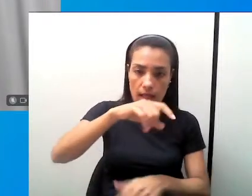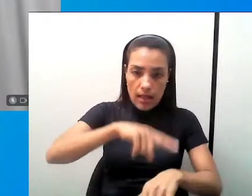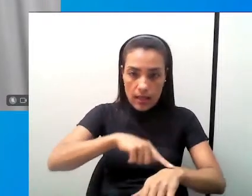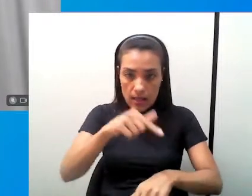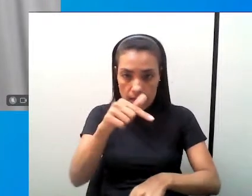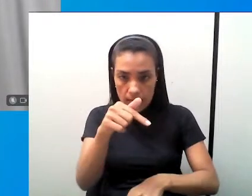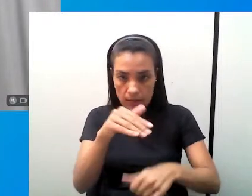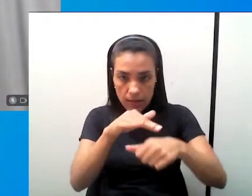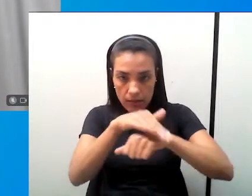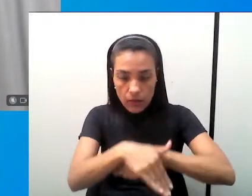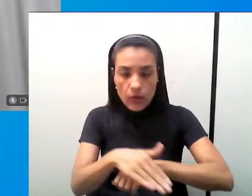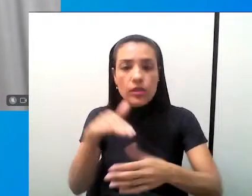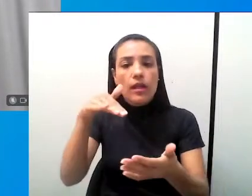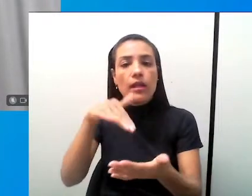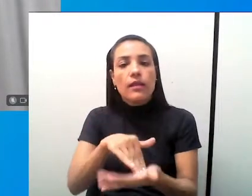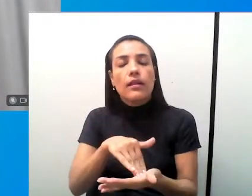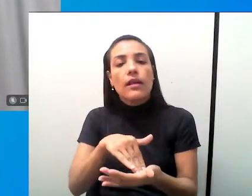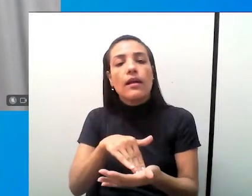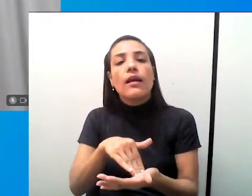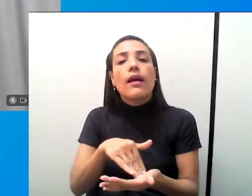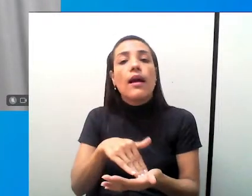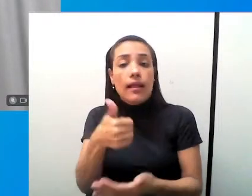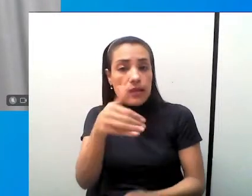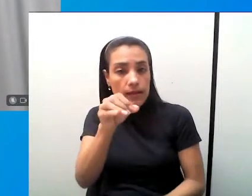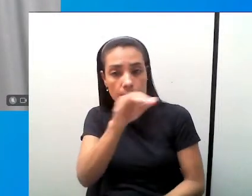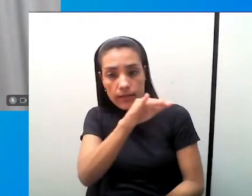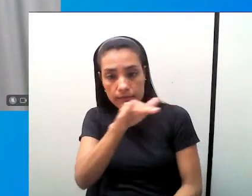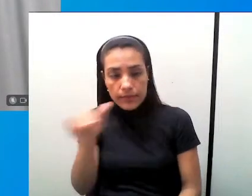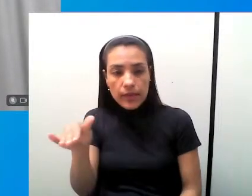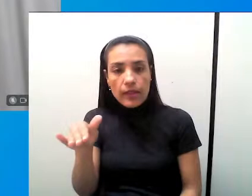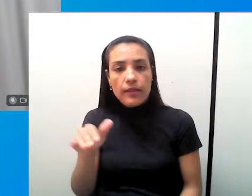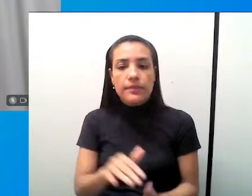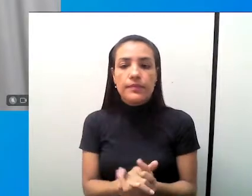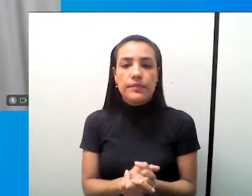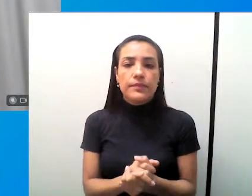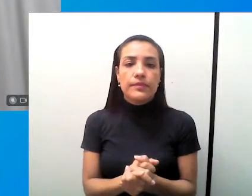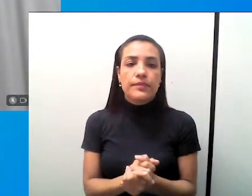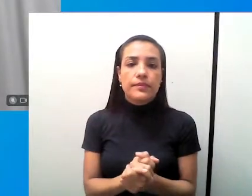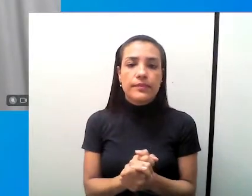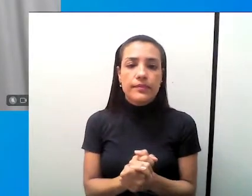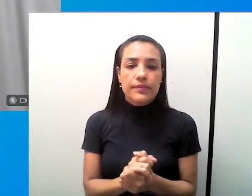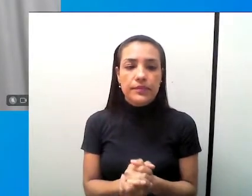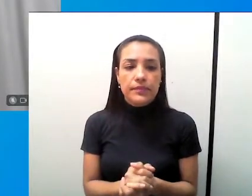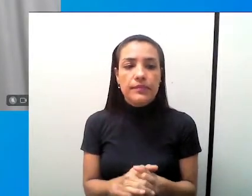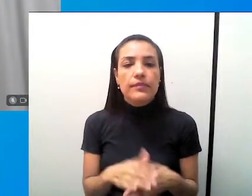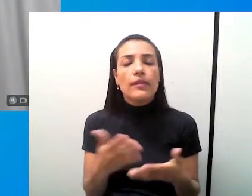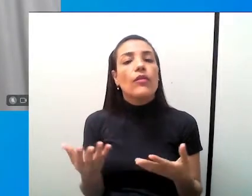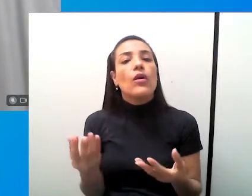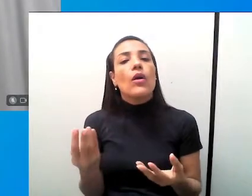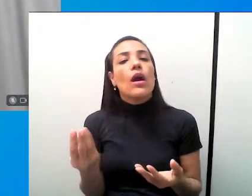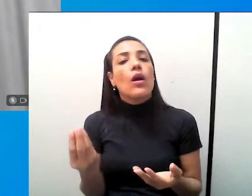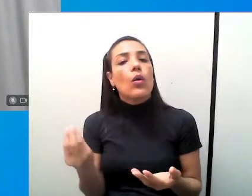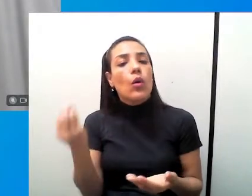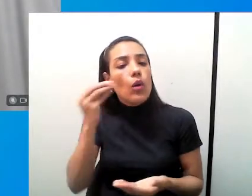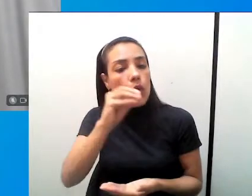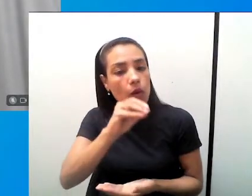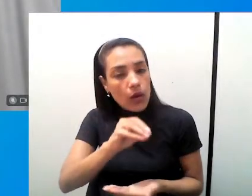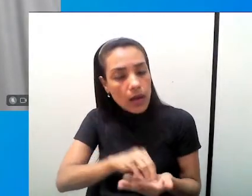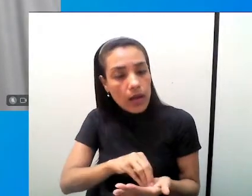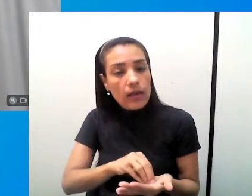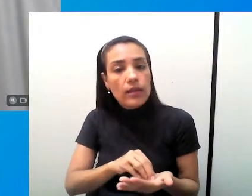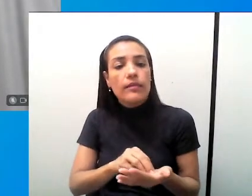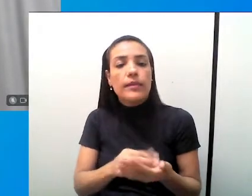Então, foi, né, colocado a disciplina de atividades de extensão, né, e um horário que pudesse